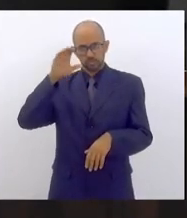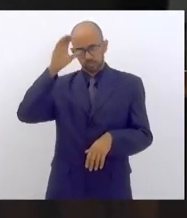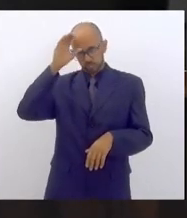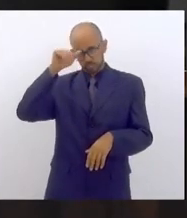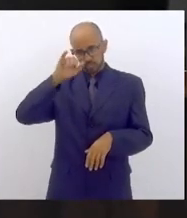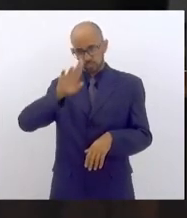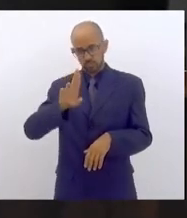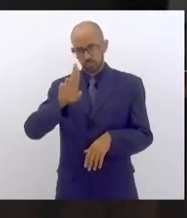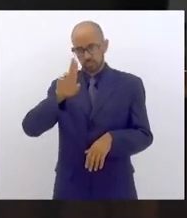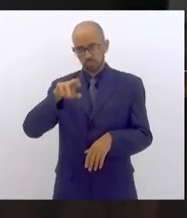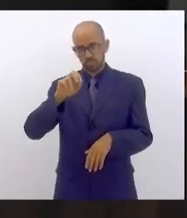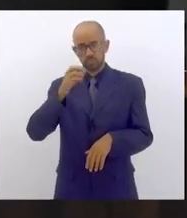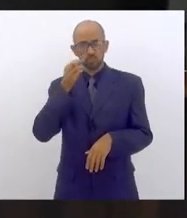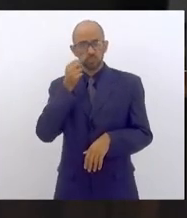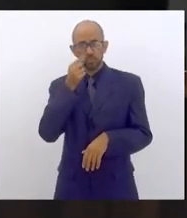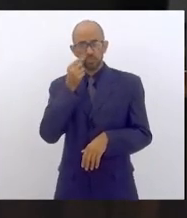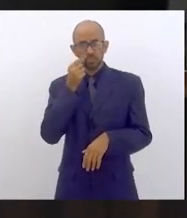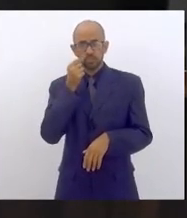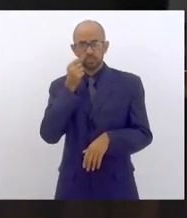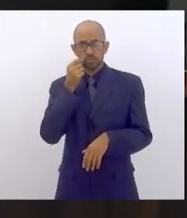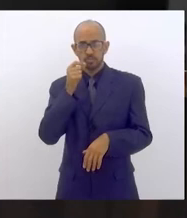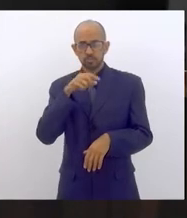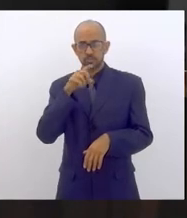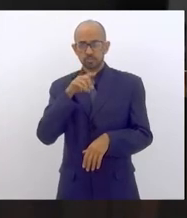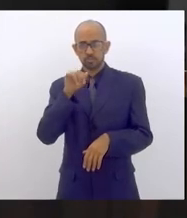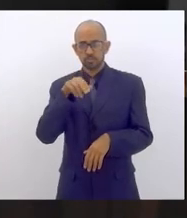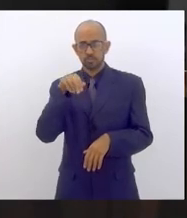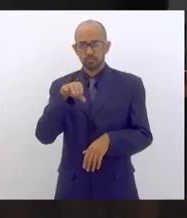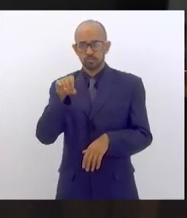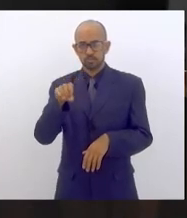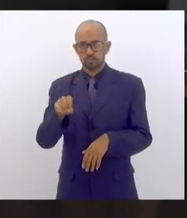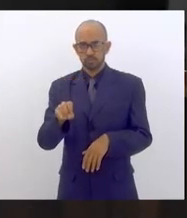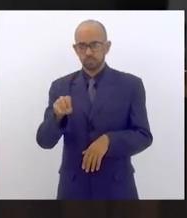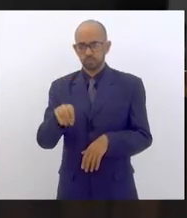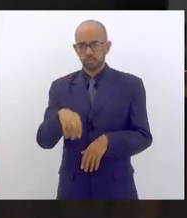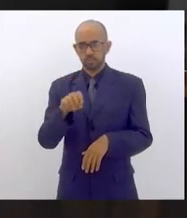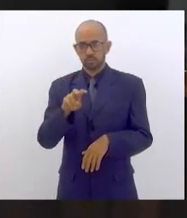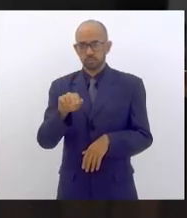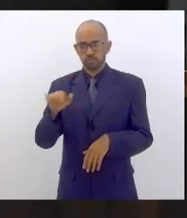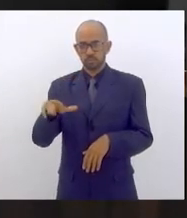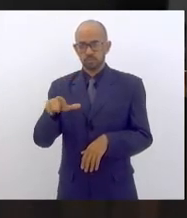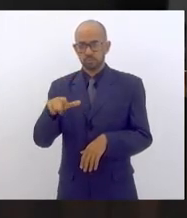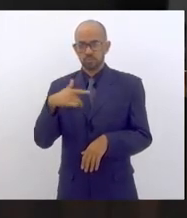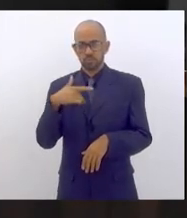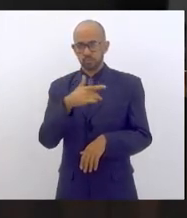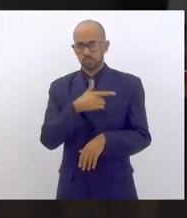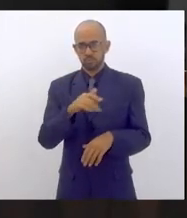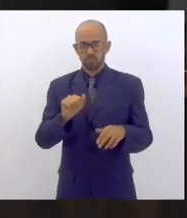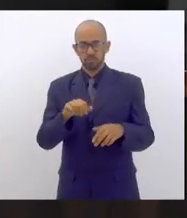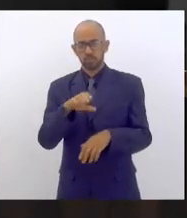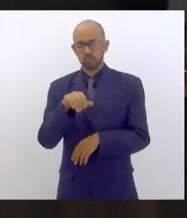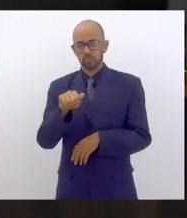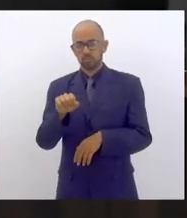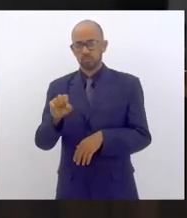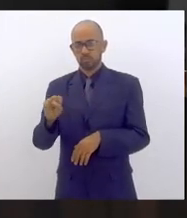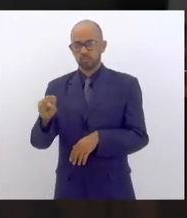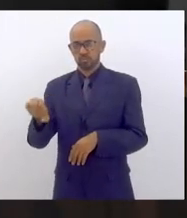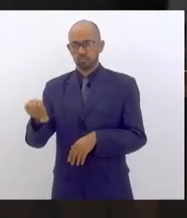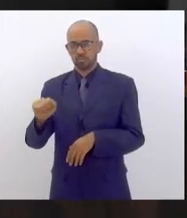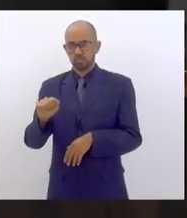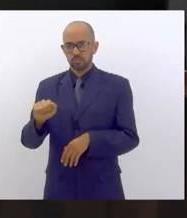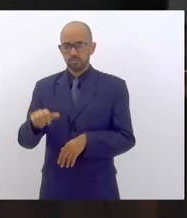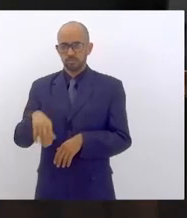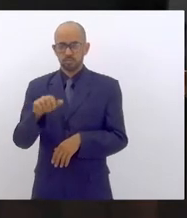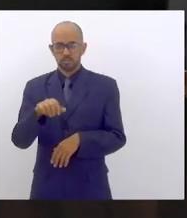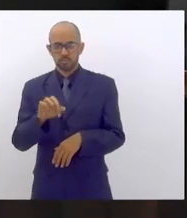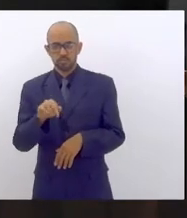Jares, Giovanni Ratinho, Dionísio Lins, Wellington José, Valdo Ceasa, Valdeci da Saúde, Eurico Júnior, Marcelo Cabeleireiro e Franciane